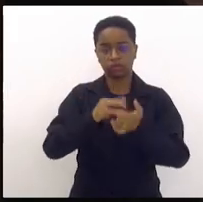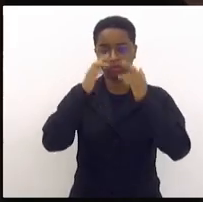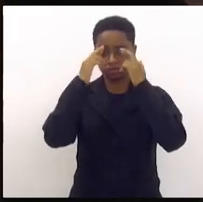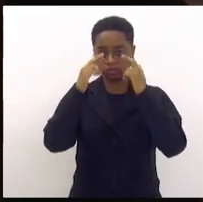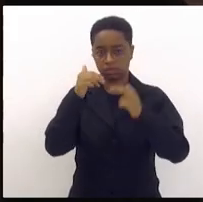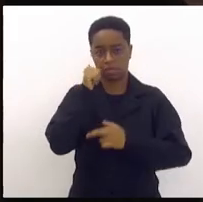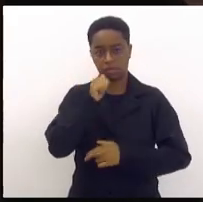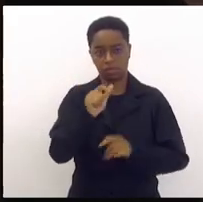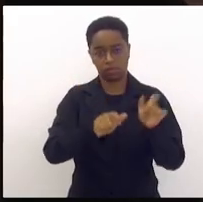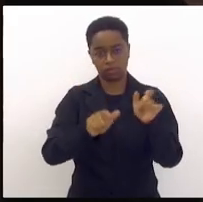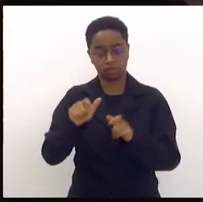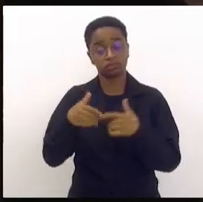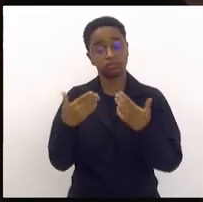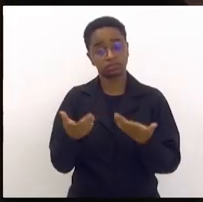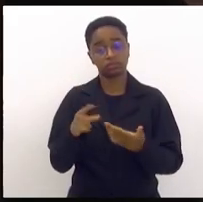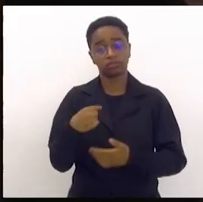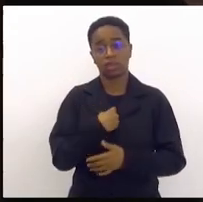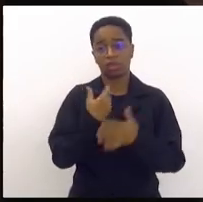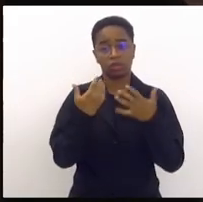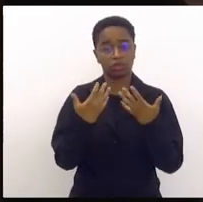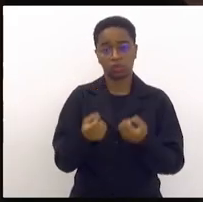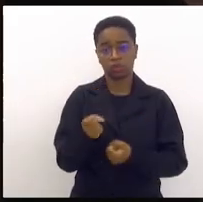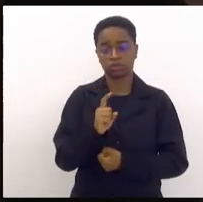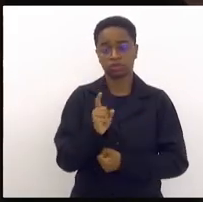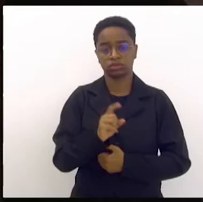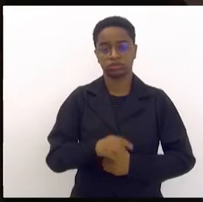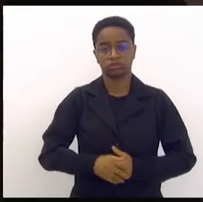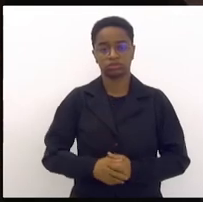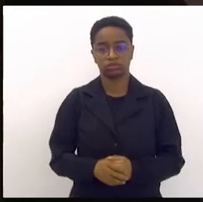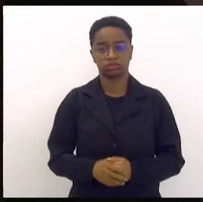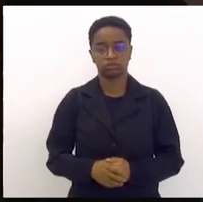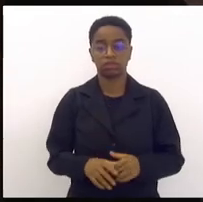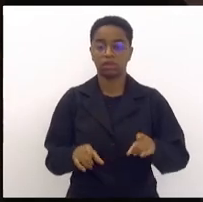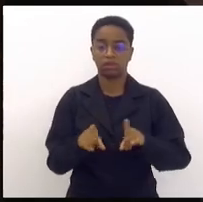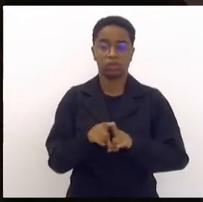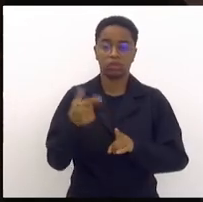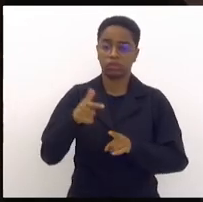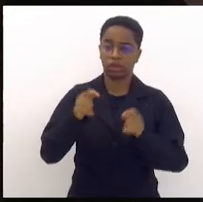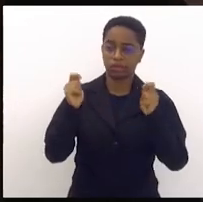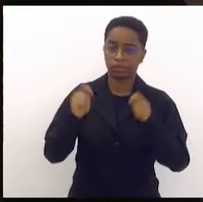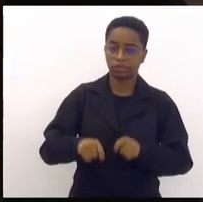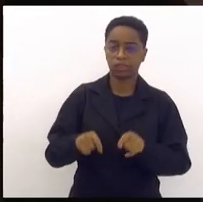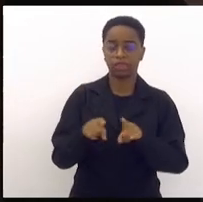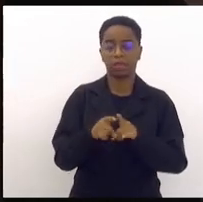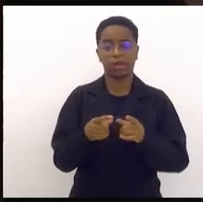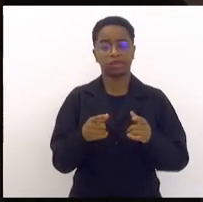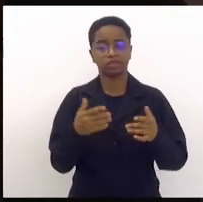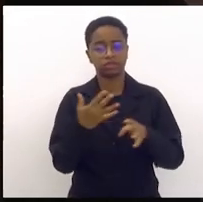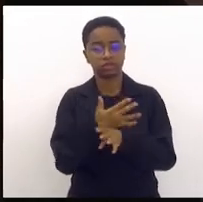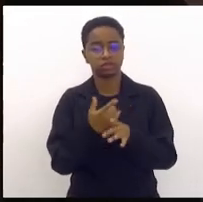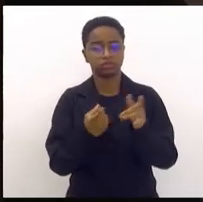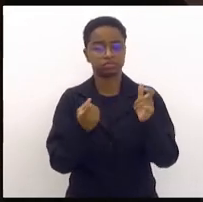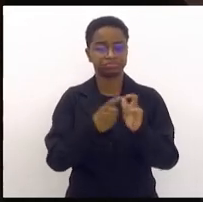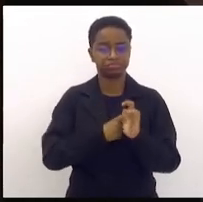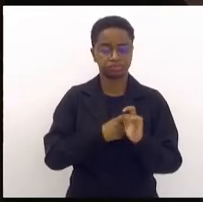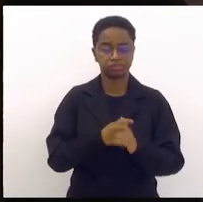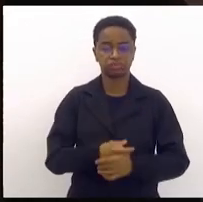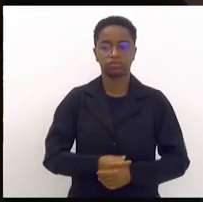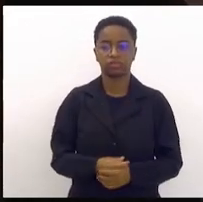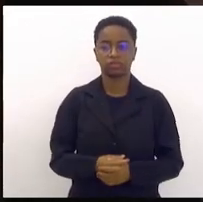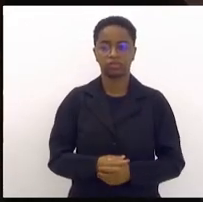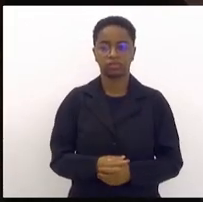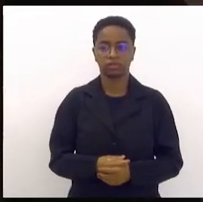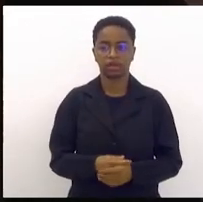mulheres. E isso nós não iremos admitir. Além da incompetência, do endividamento da cidade,